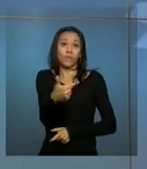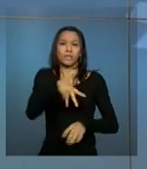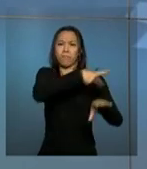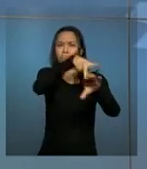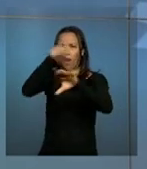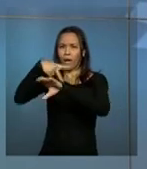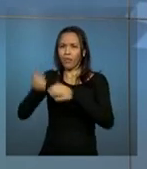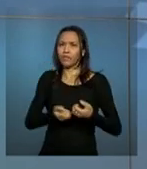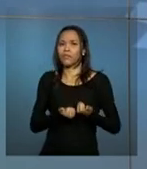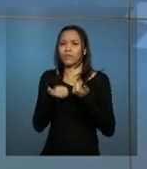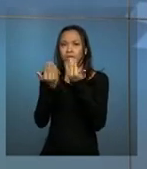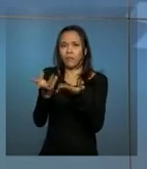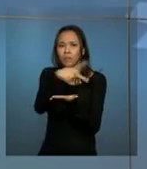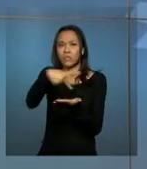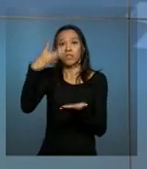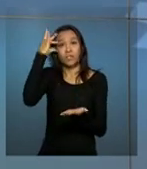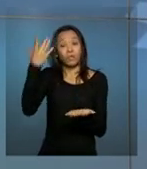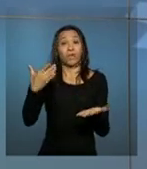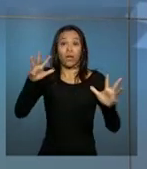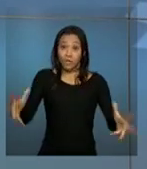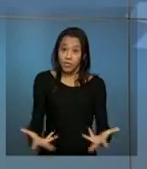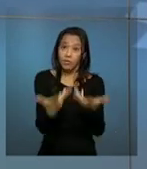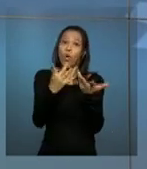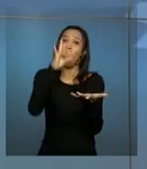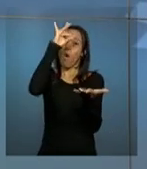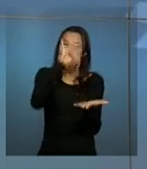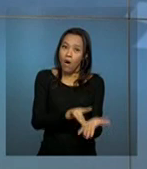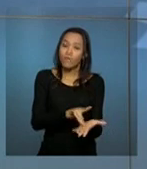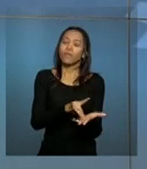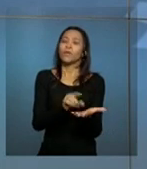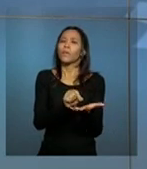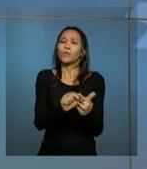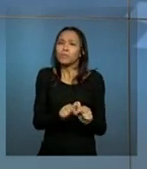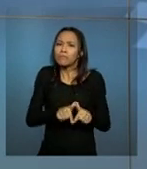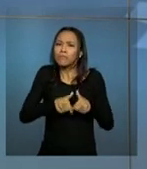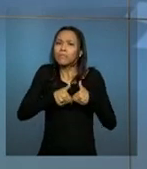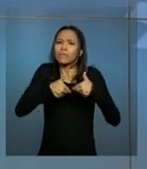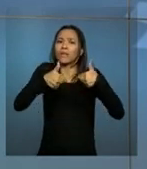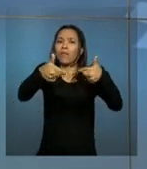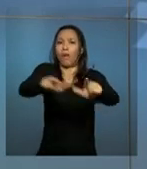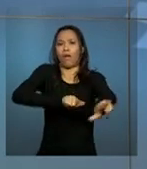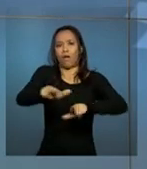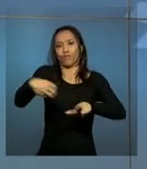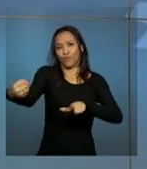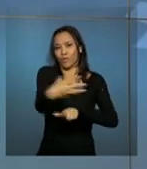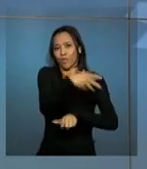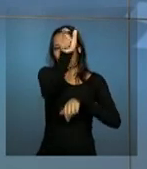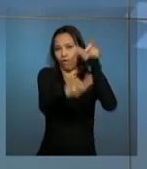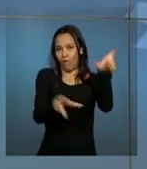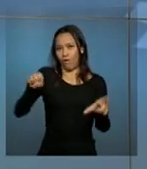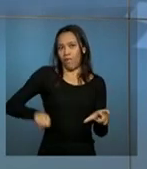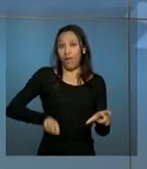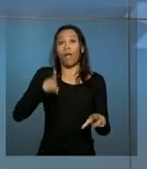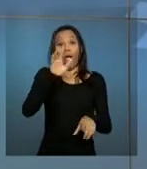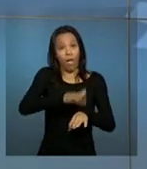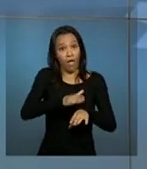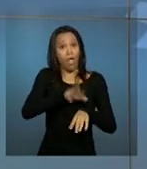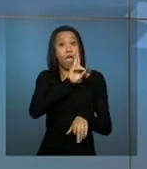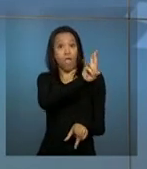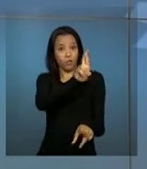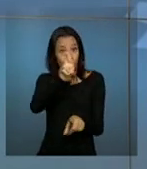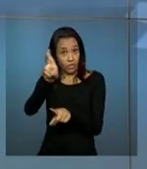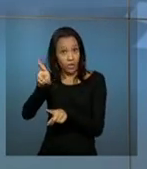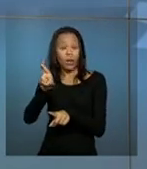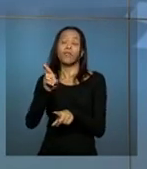à presidenta Dilma Rousseff. A cerimônia oficializa a atuação no Brasil dos novos embaixadores que são responsáveis